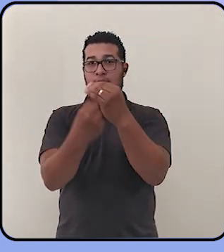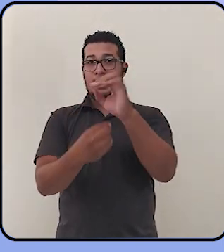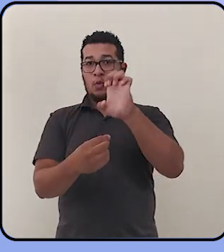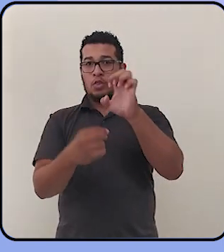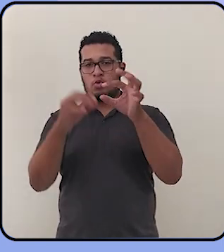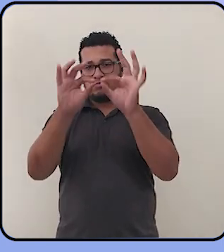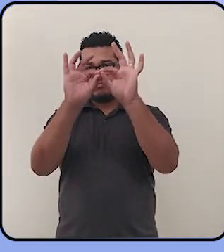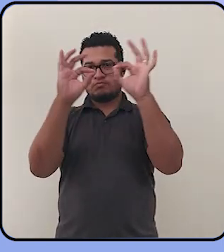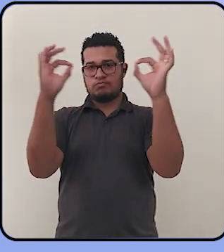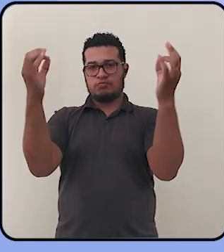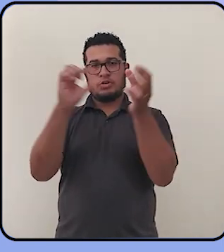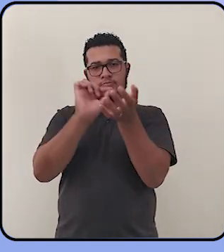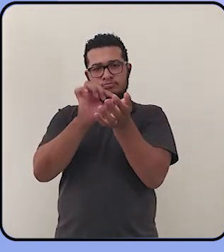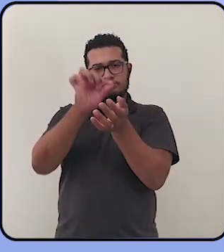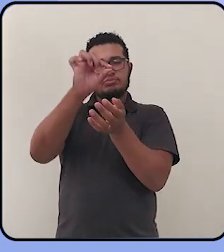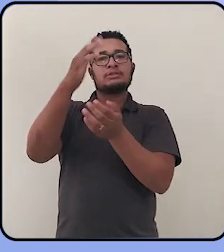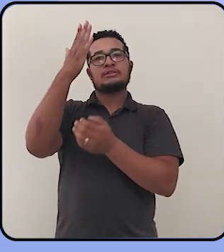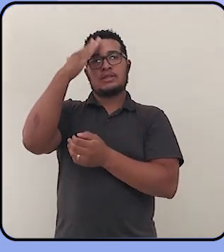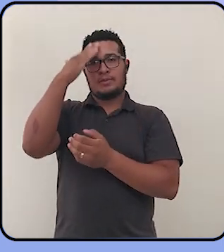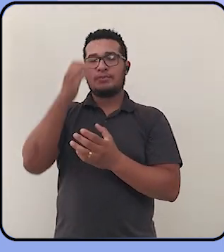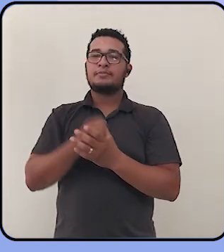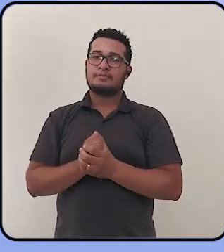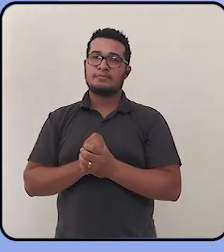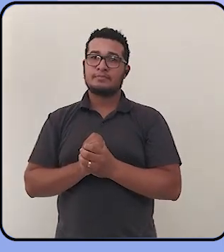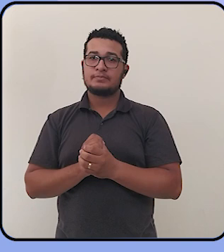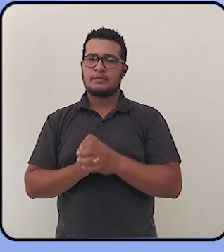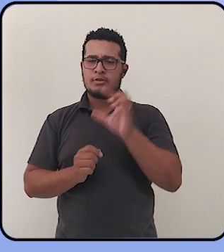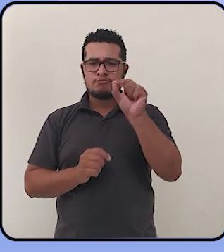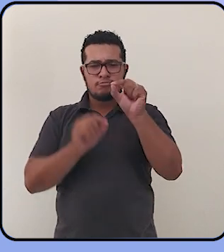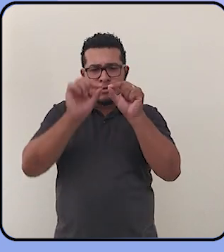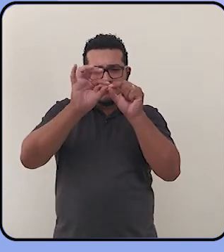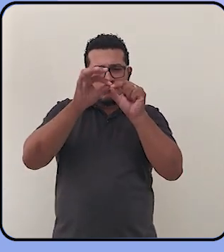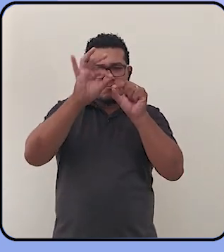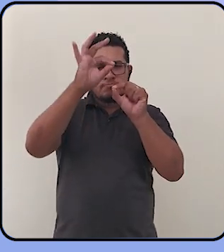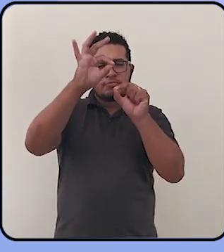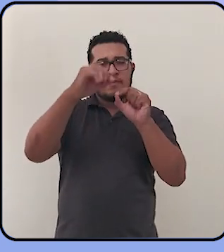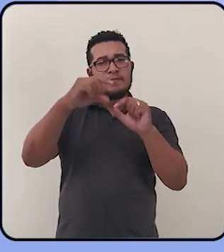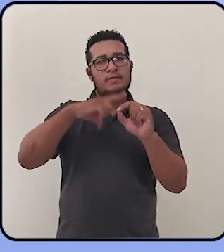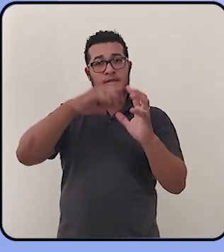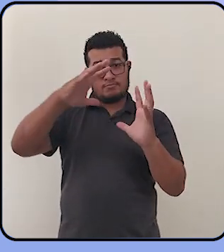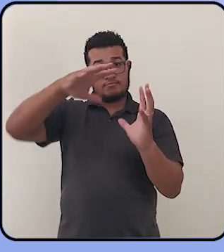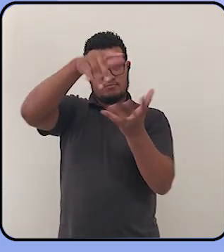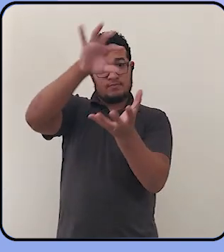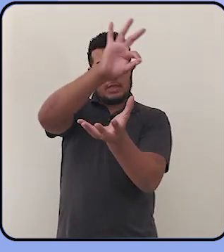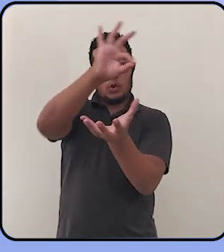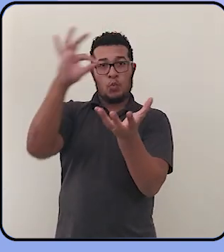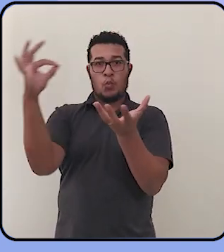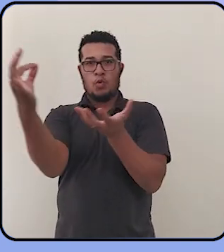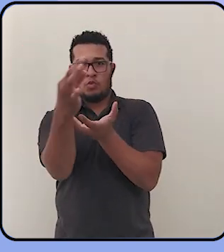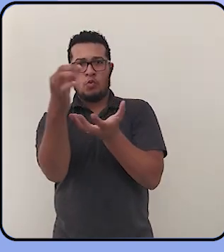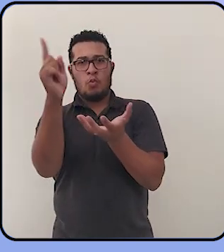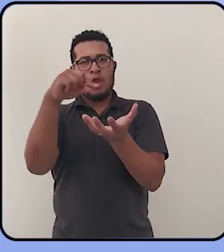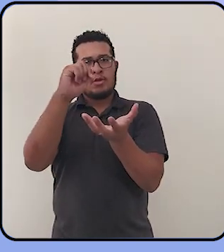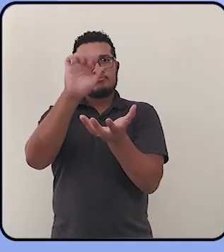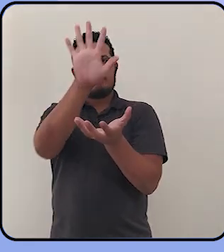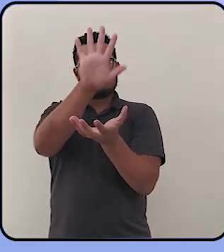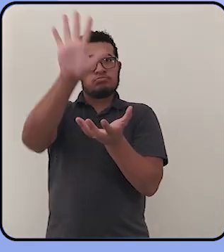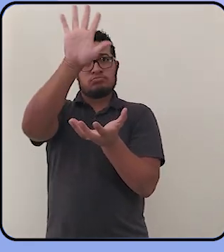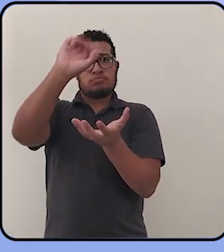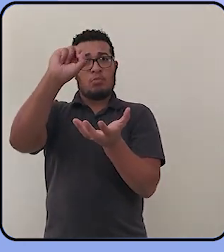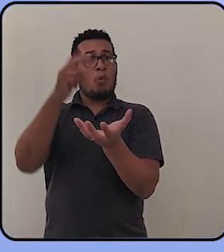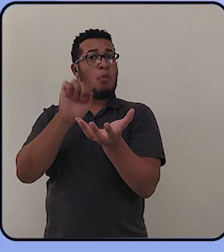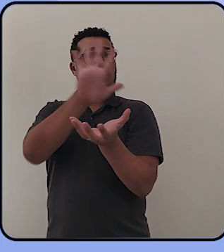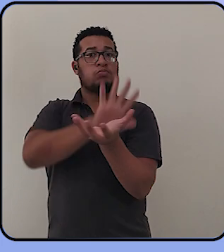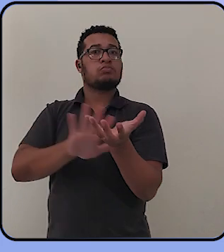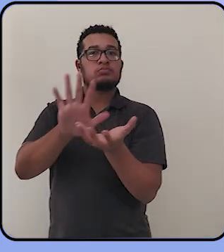Segundo momento, ainda na latitude. Eu verifico se esse ponto está, com base na linha do Equador, acima ou